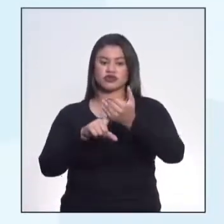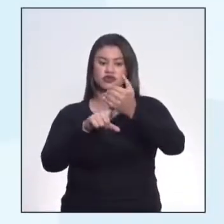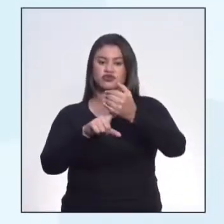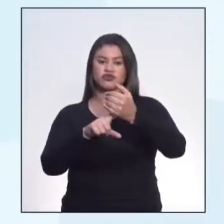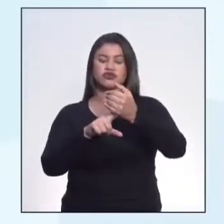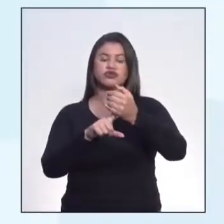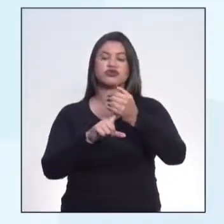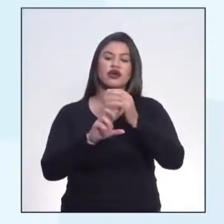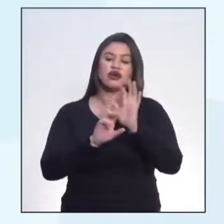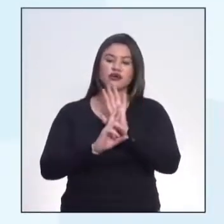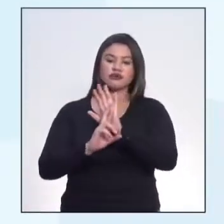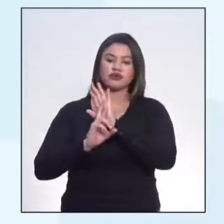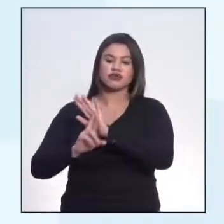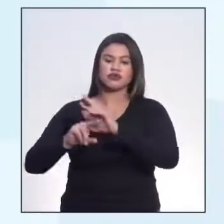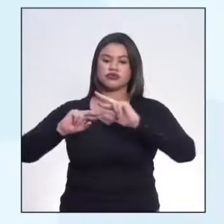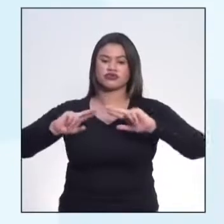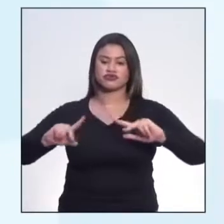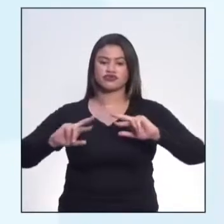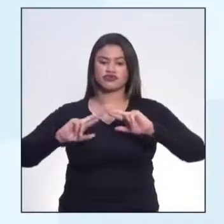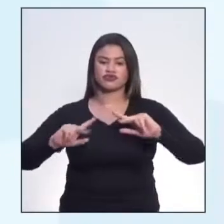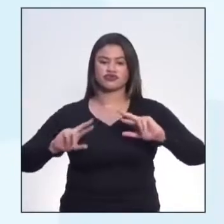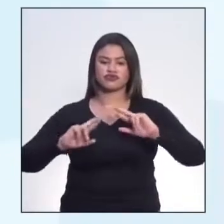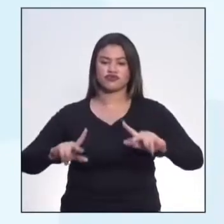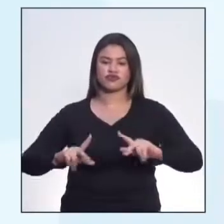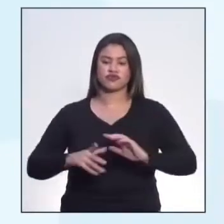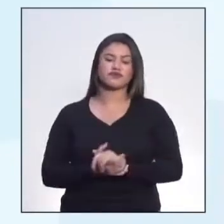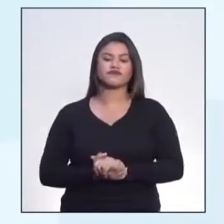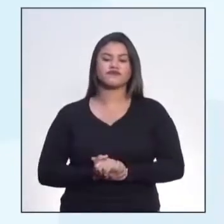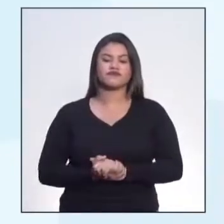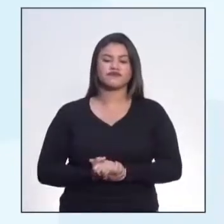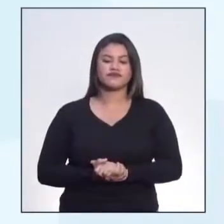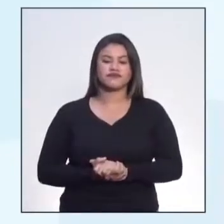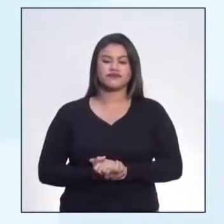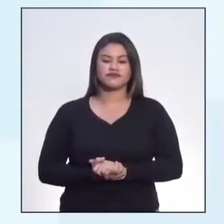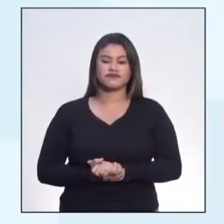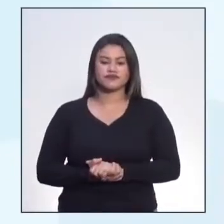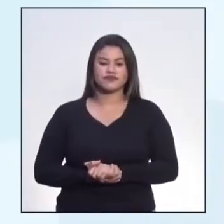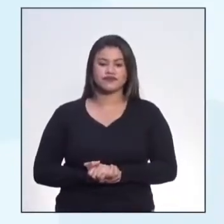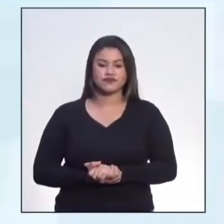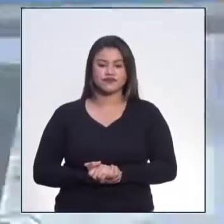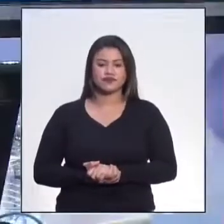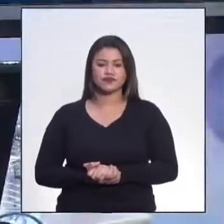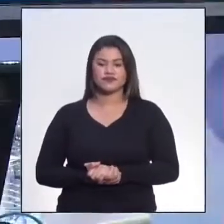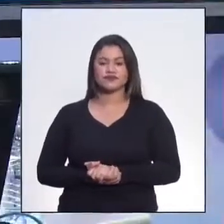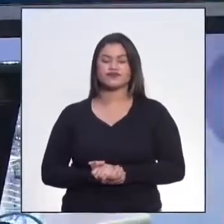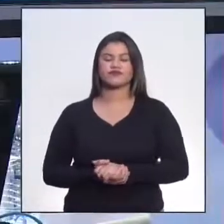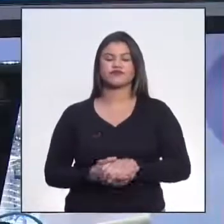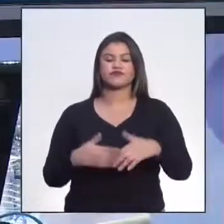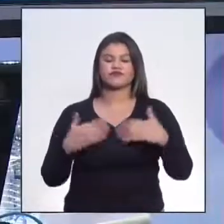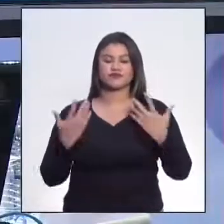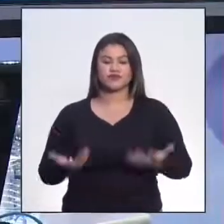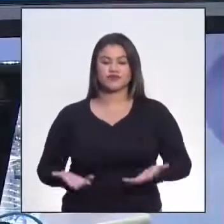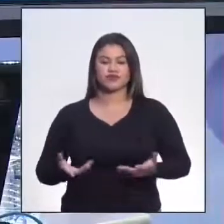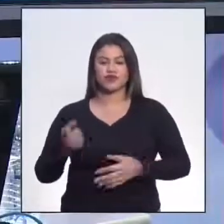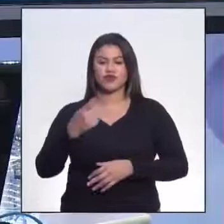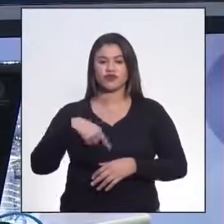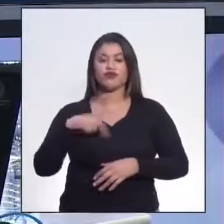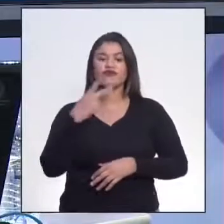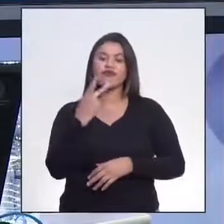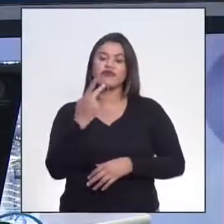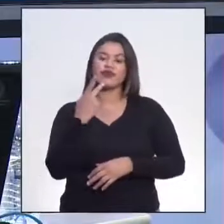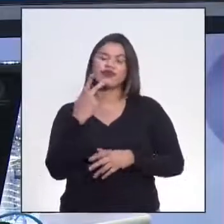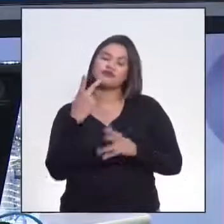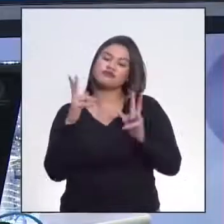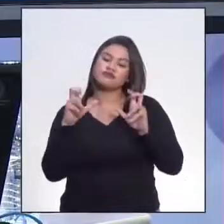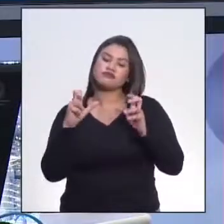tecnologia apresenta diferentes conceitos e finalidades. Então, lembrando que quando eu falo em